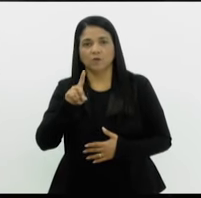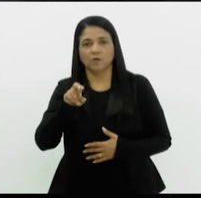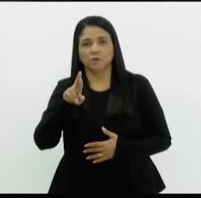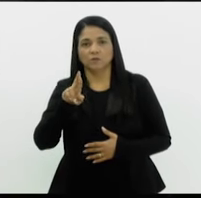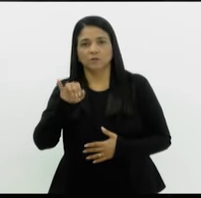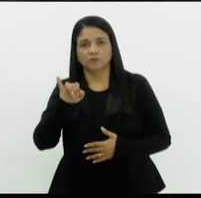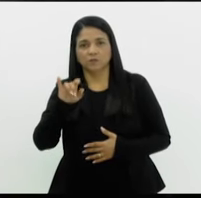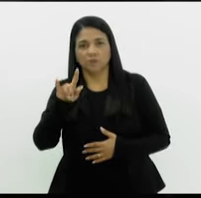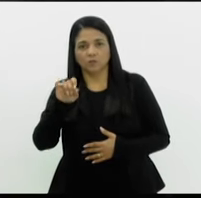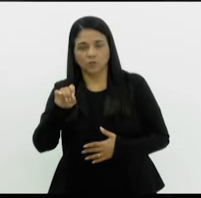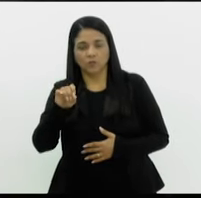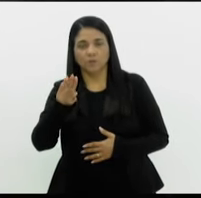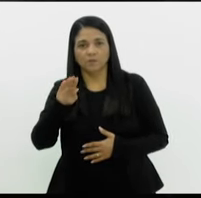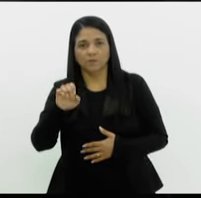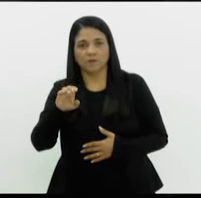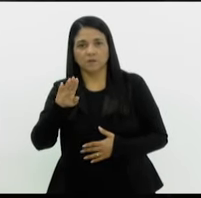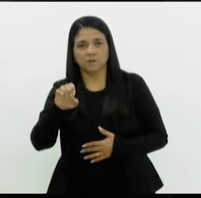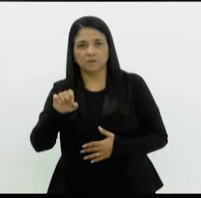senhores deputados